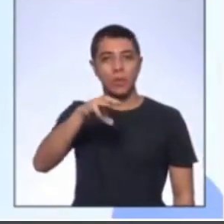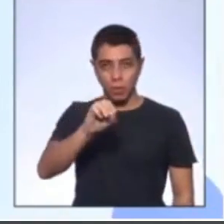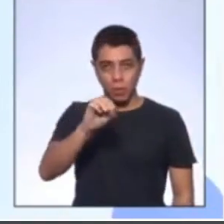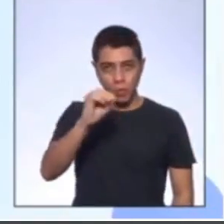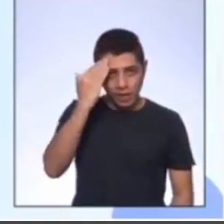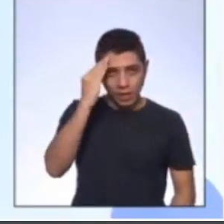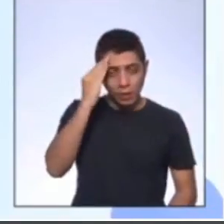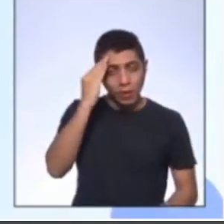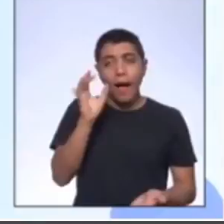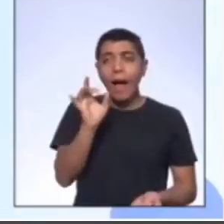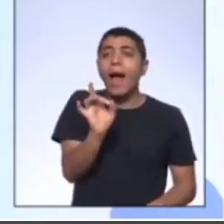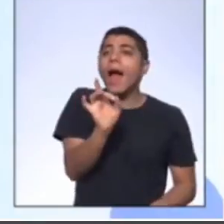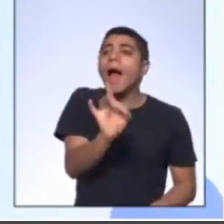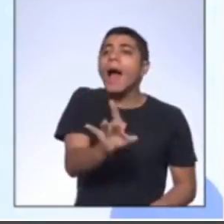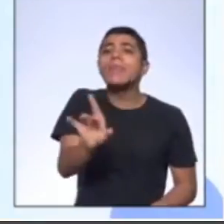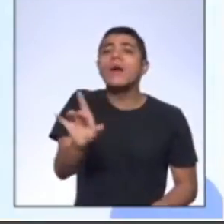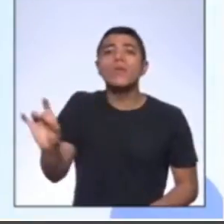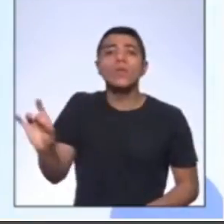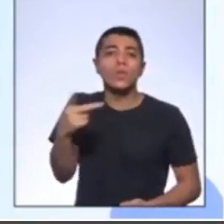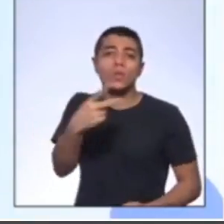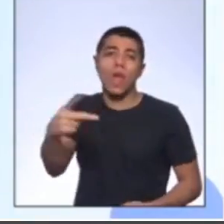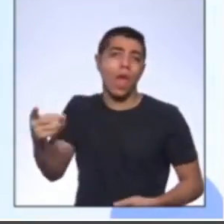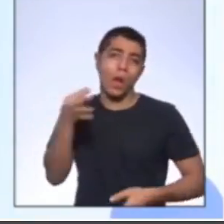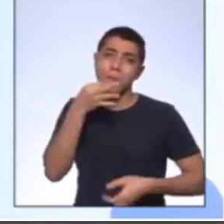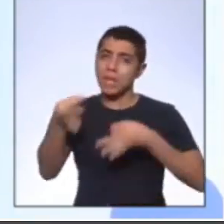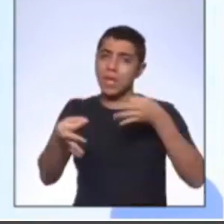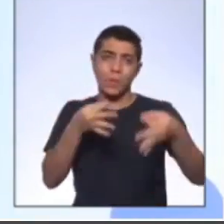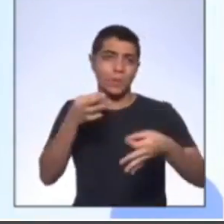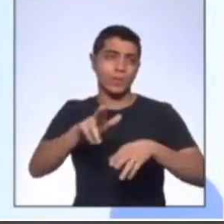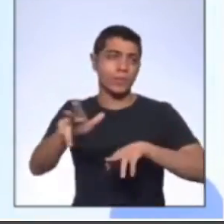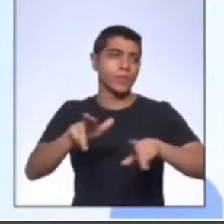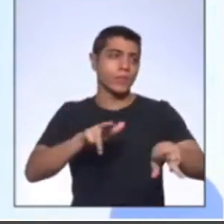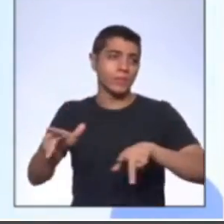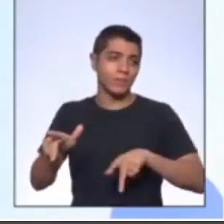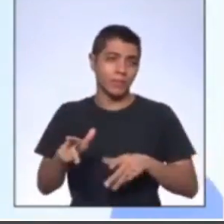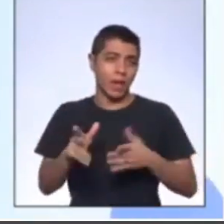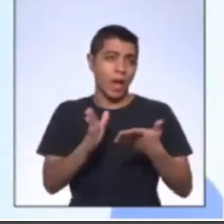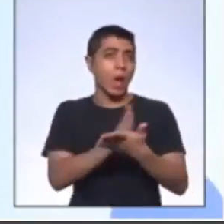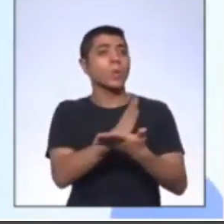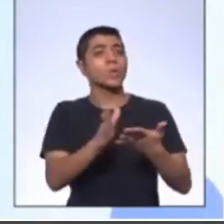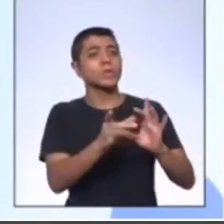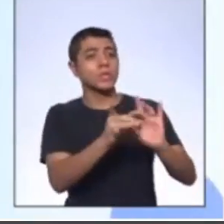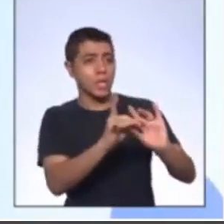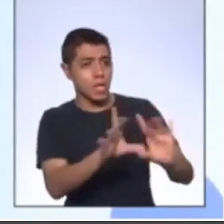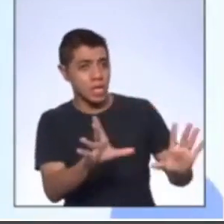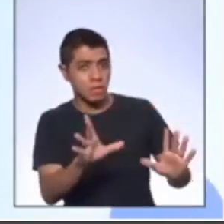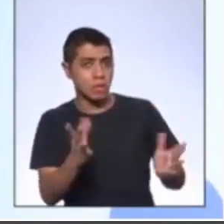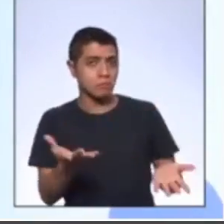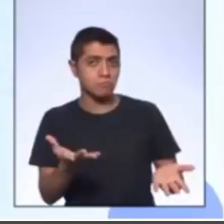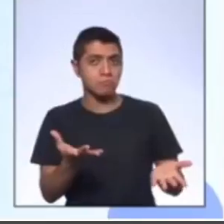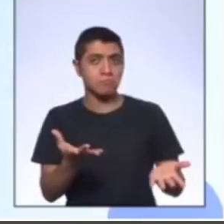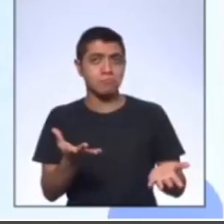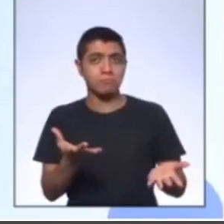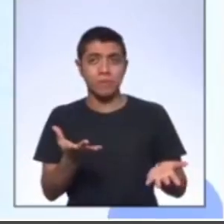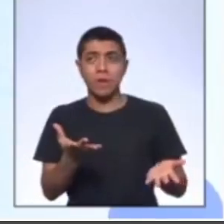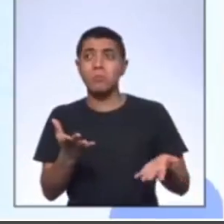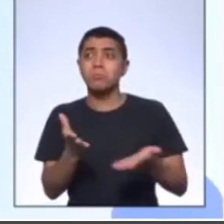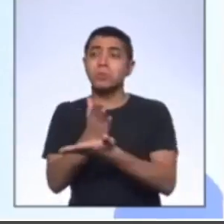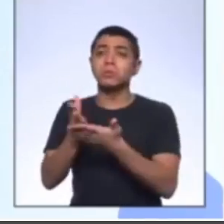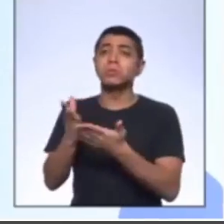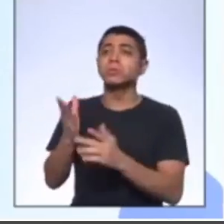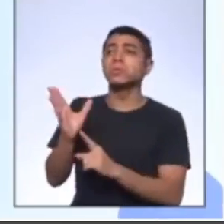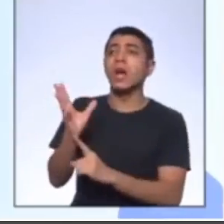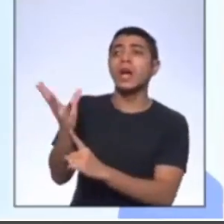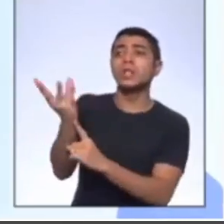cada um vê o mundo à sua maneira e expressa-se com liberdade tanto na pintura na escultura na arte